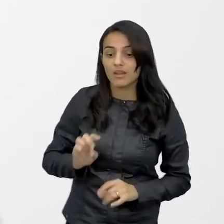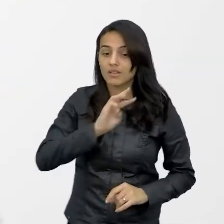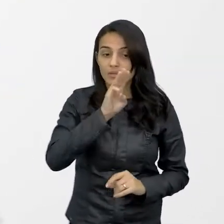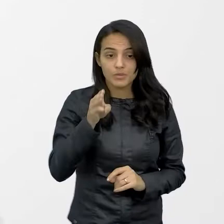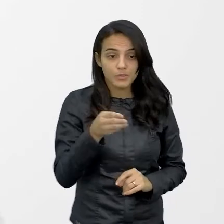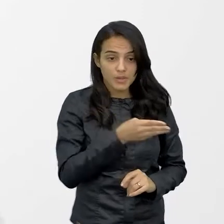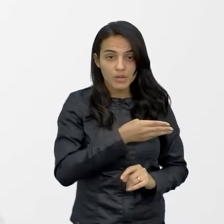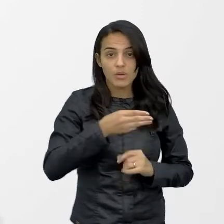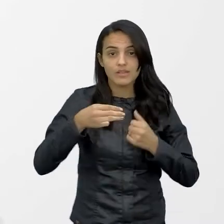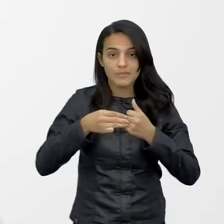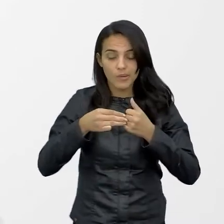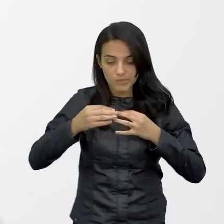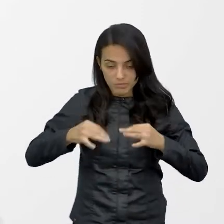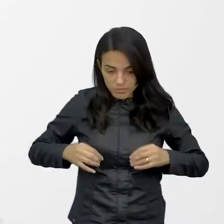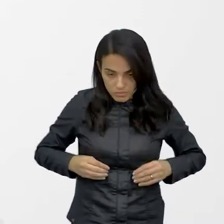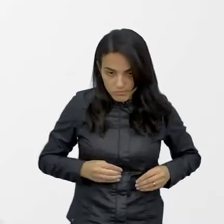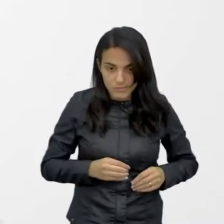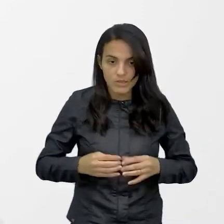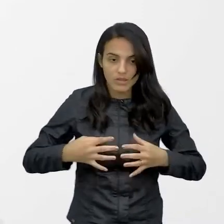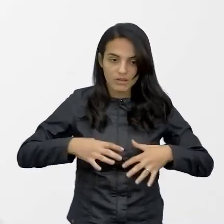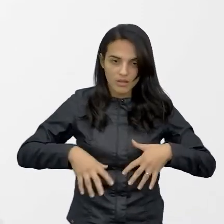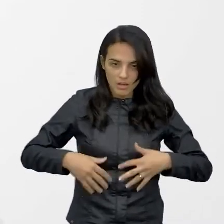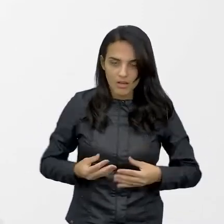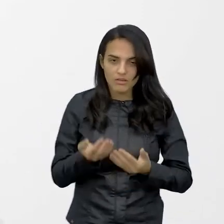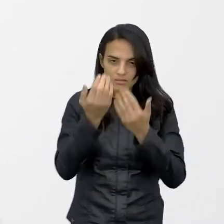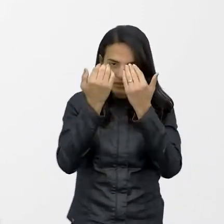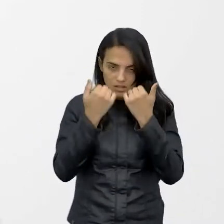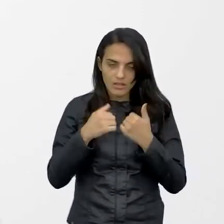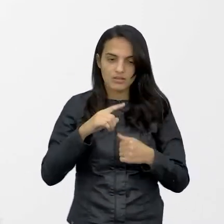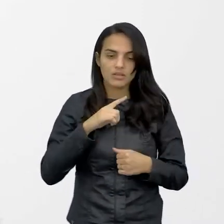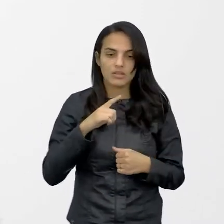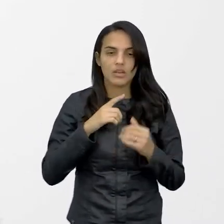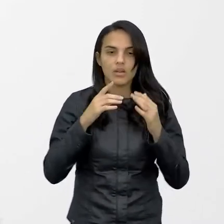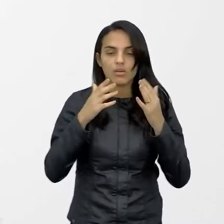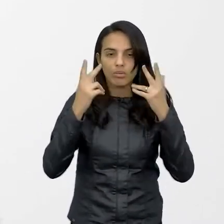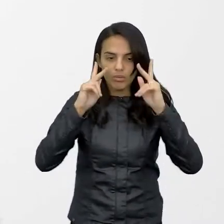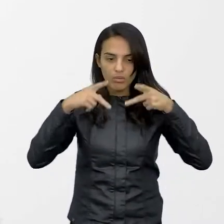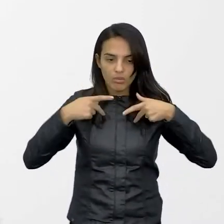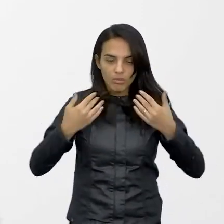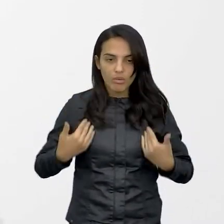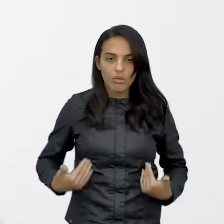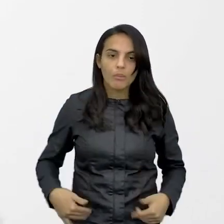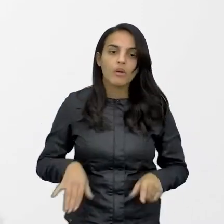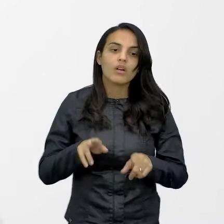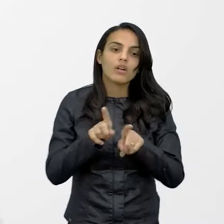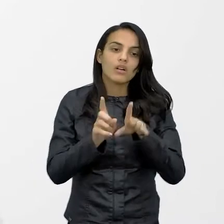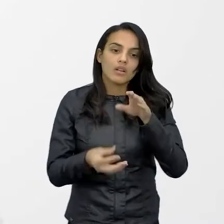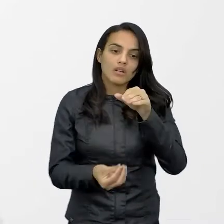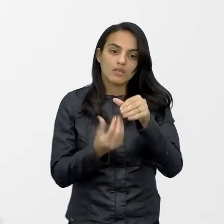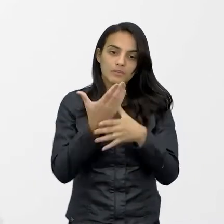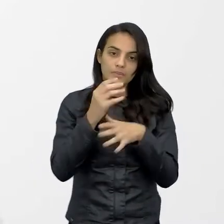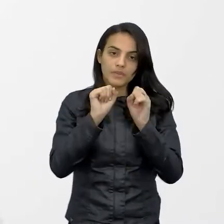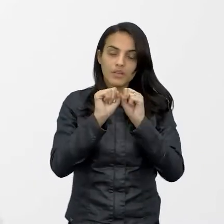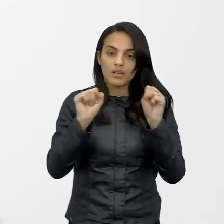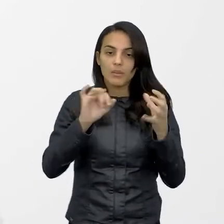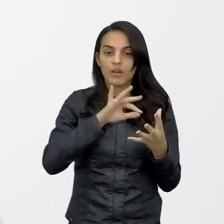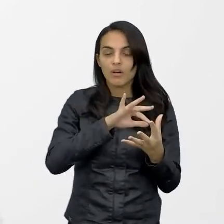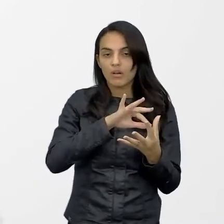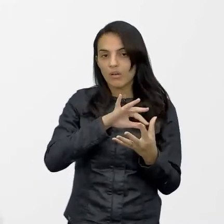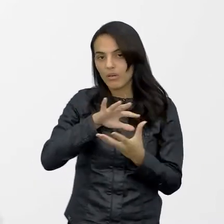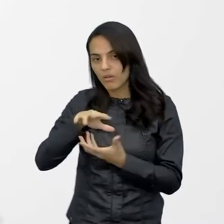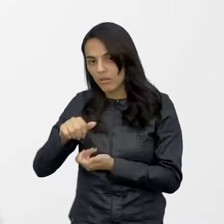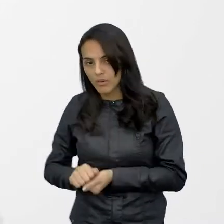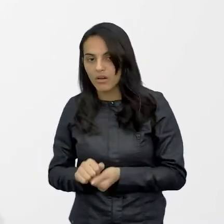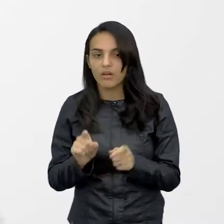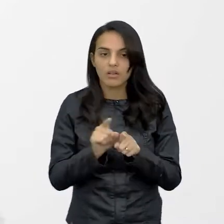de células e de diferentes órgãos especializados que compõem o nosso corpo, obtemos o surgimento de um sistema global que nos permite